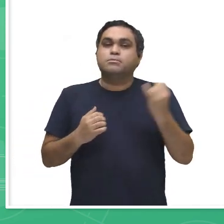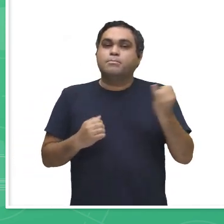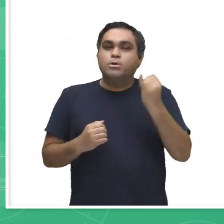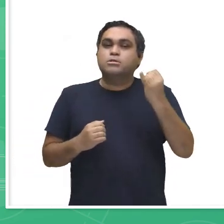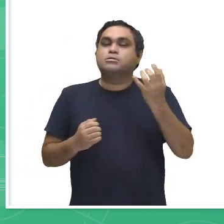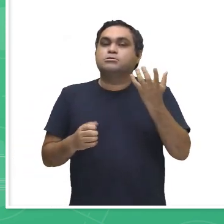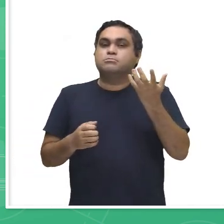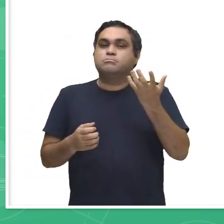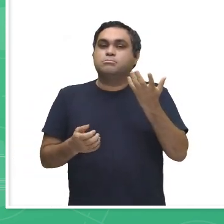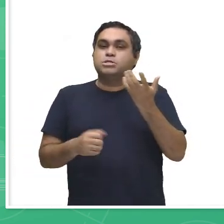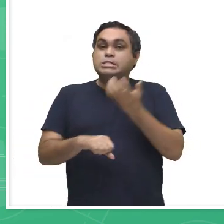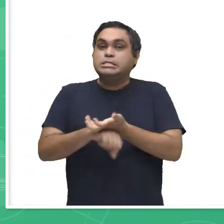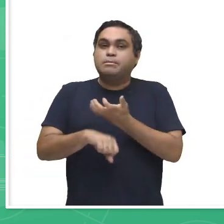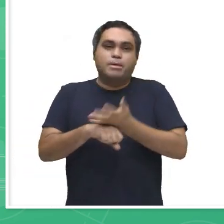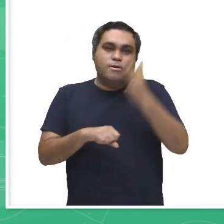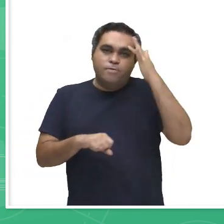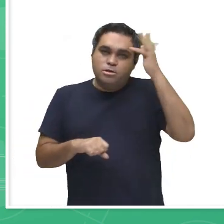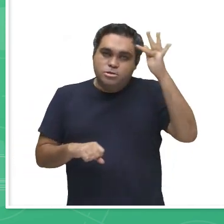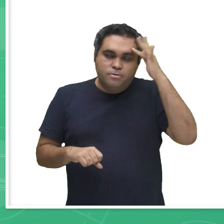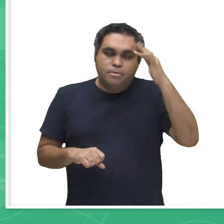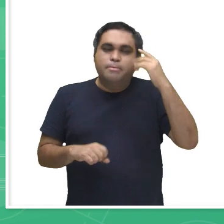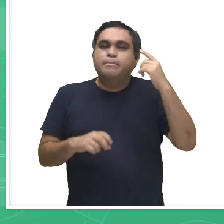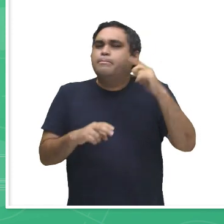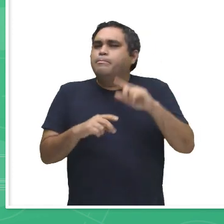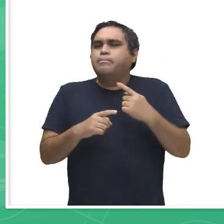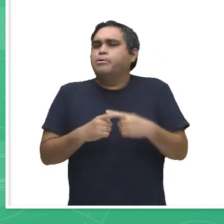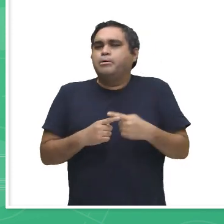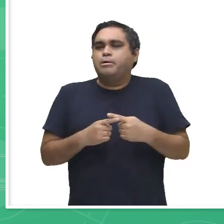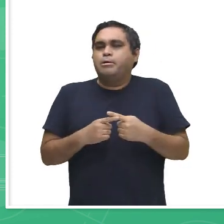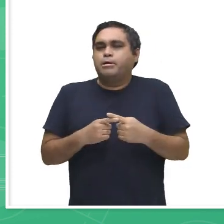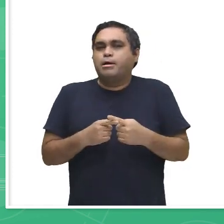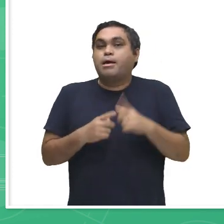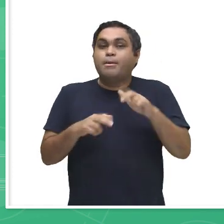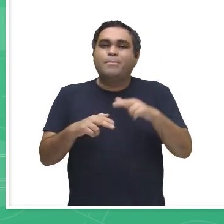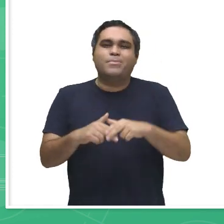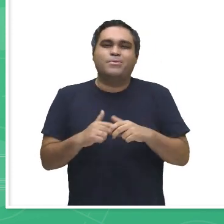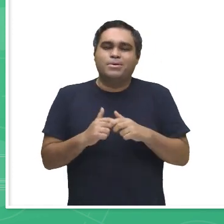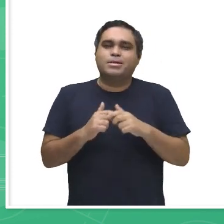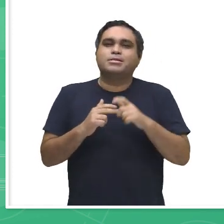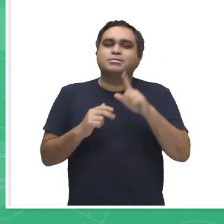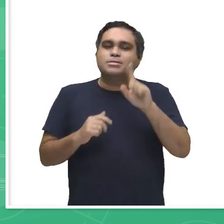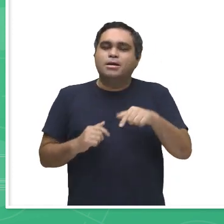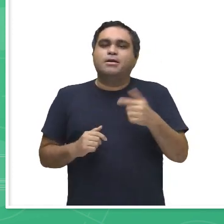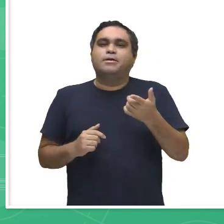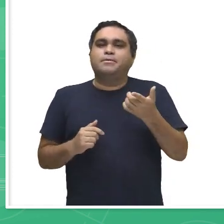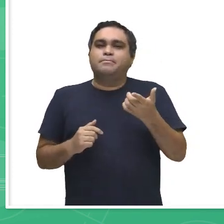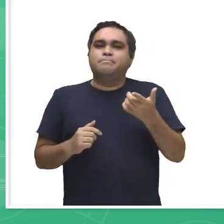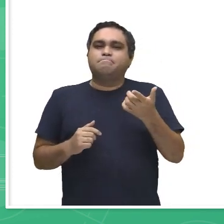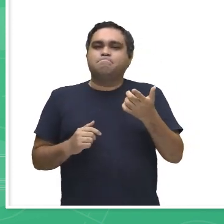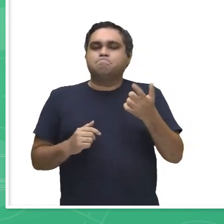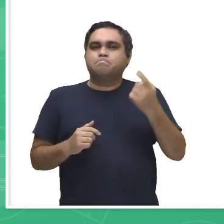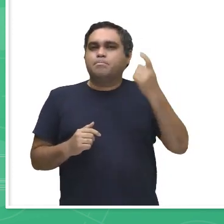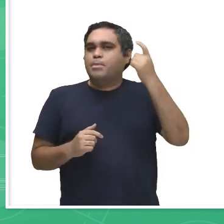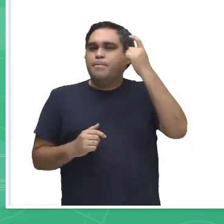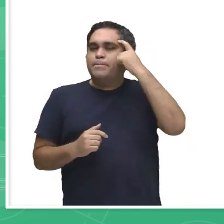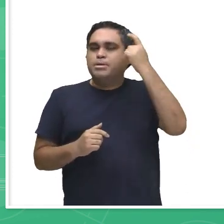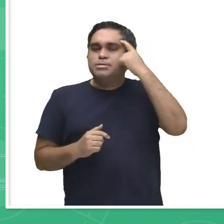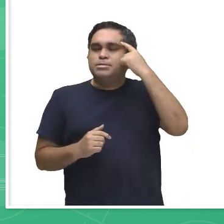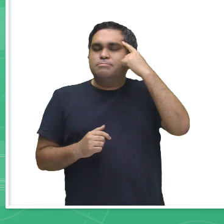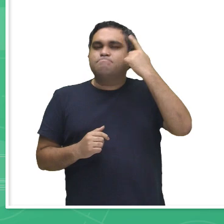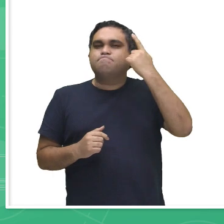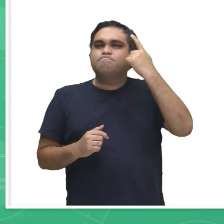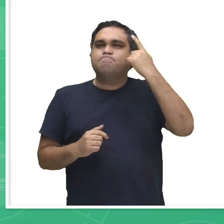de filosofia. Por quê? Porque a aula de filosofia, ela me chama a quê, professor? A aula de filosofia, ela me chama a pensar,